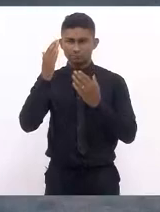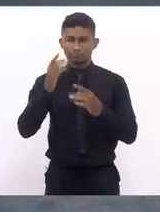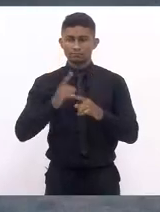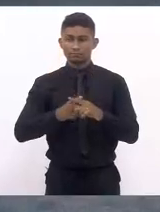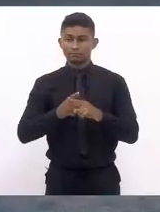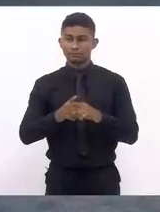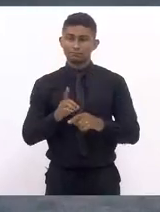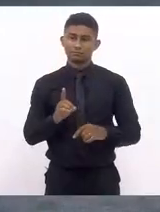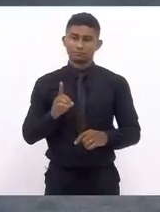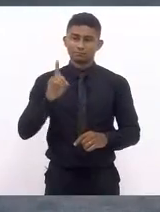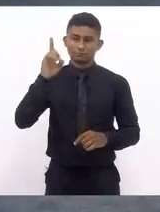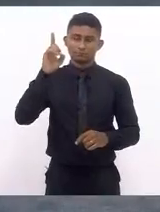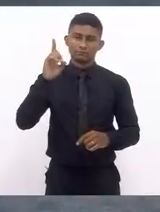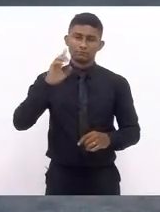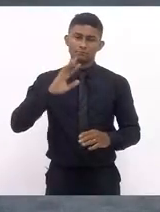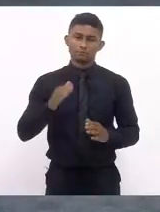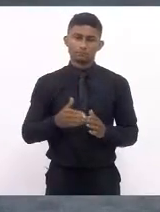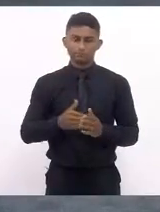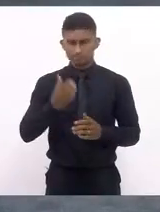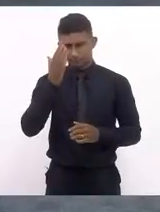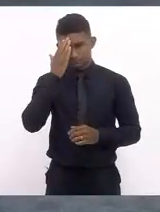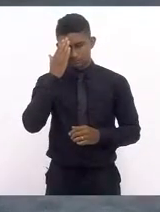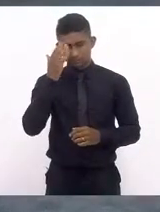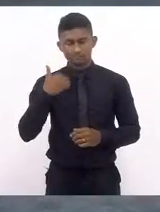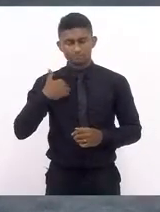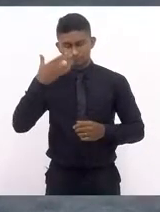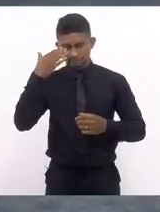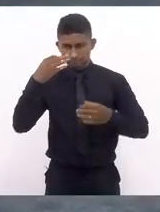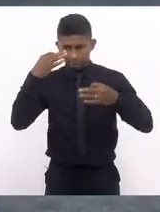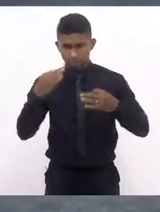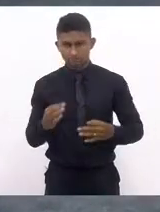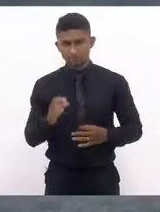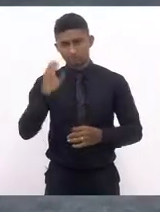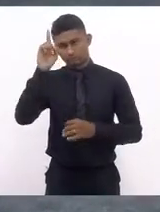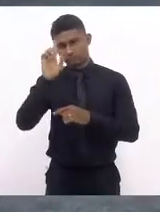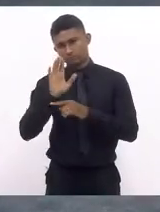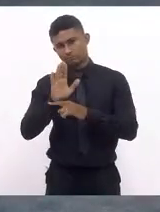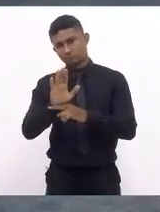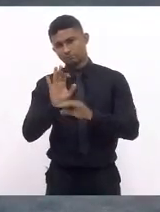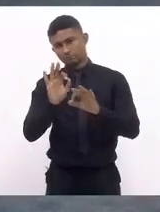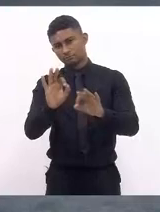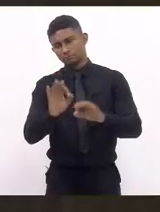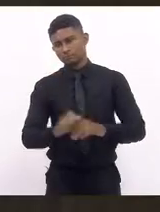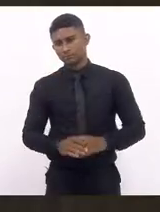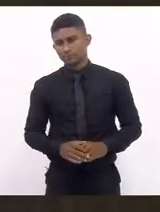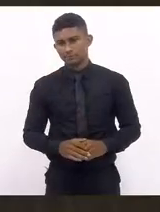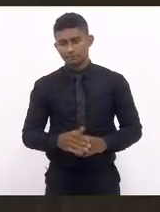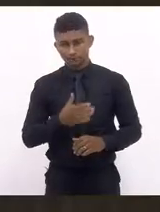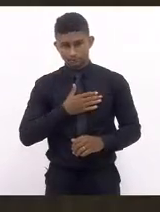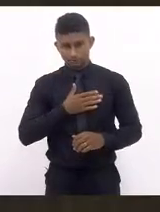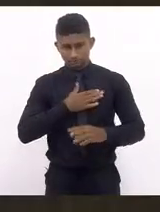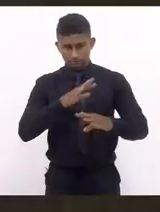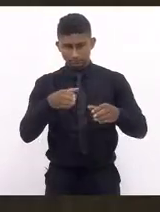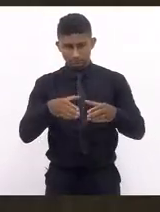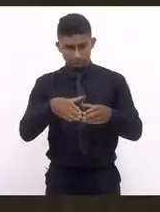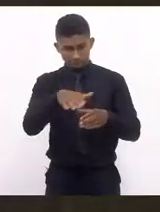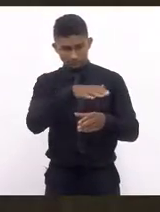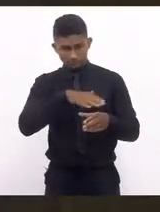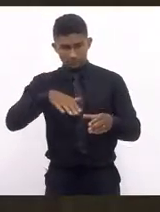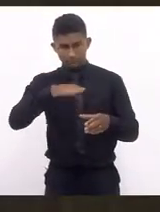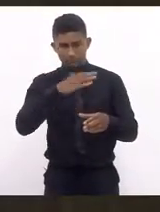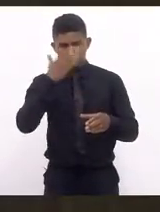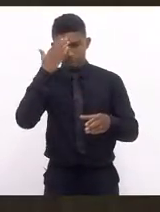sabe de todas as coisas e tenho certeza que Deus tem o melhor guardado para você é a minha equipe a gratidão